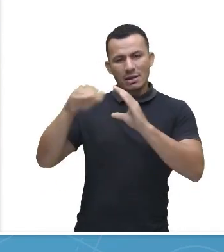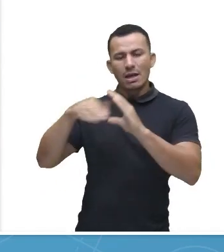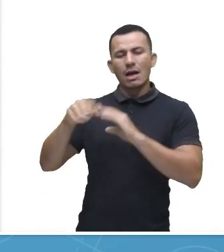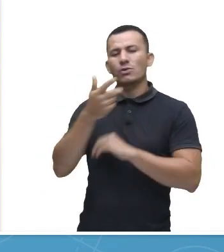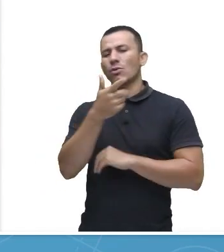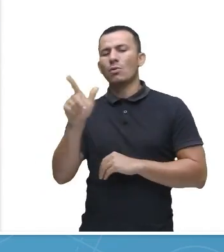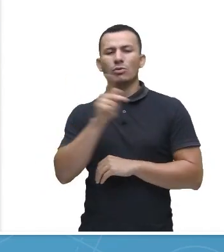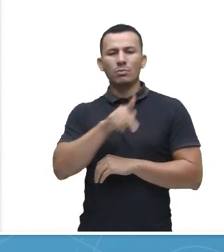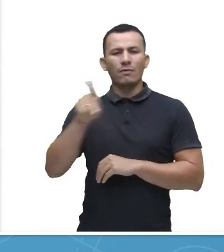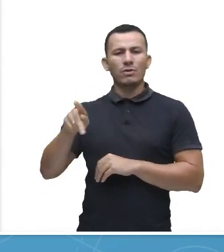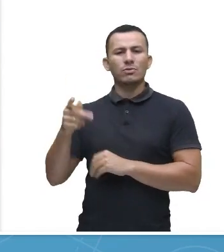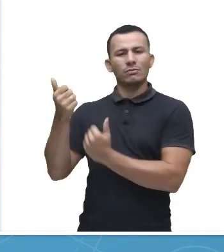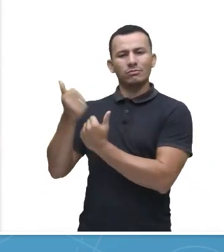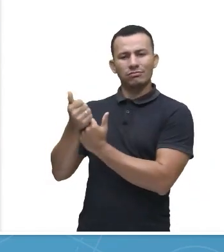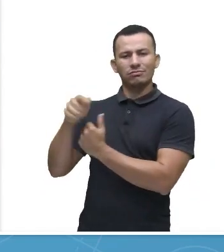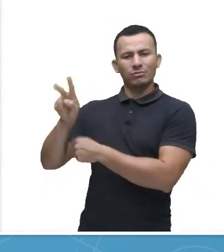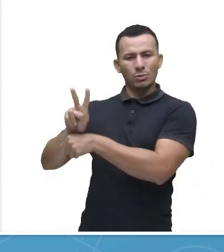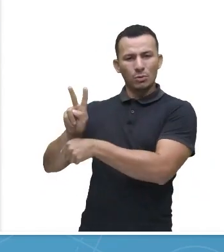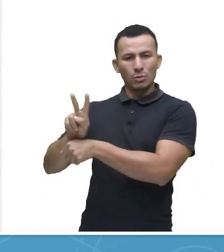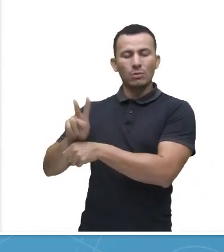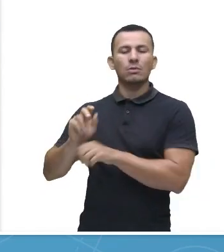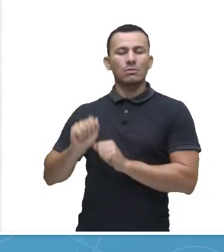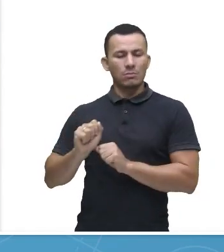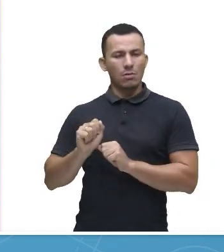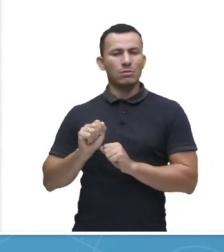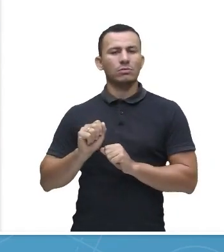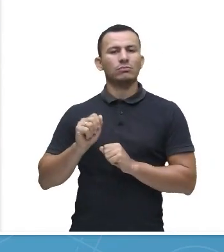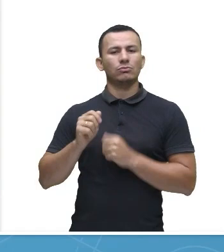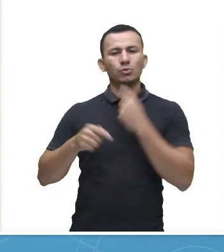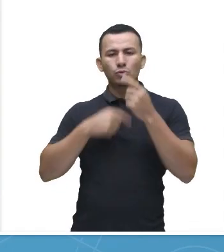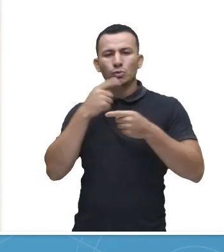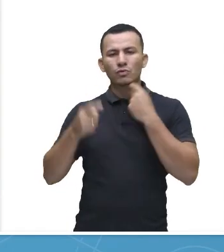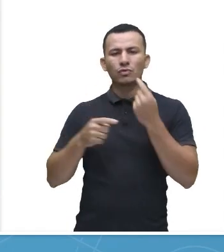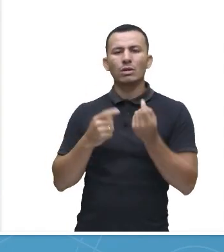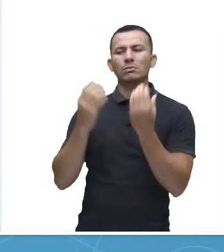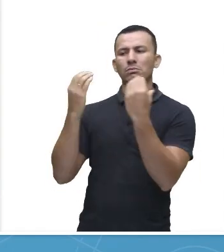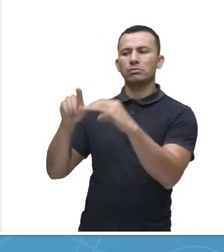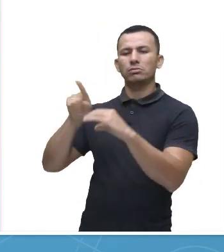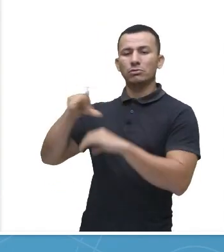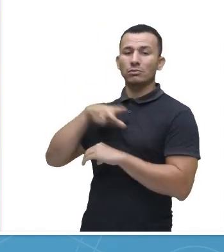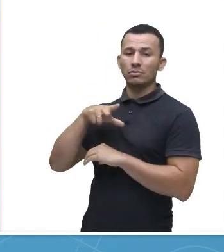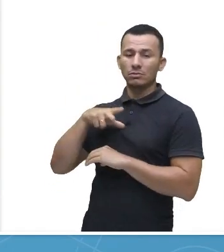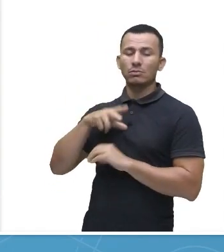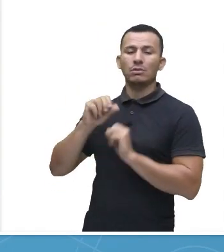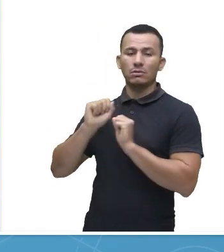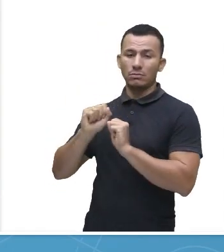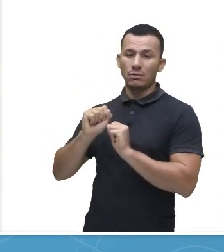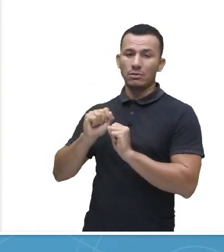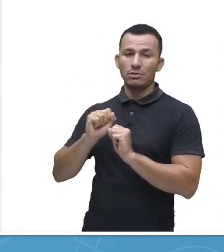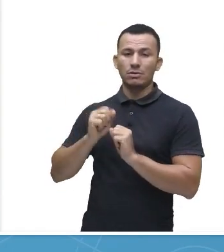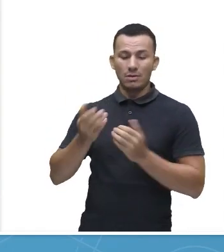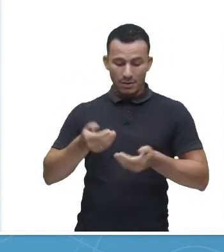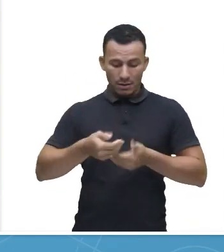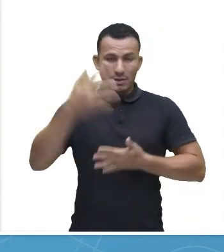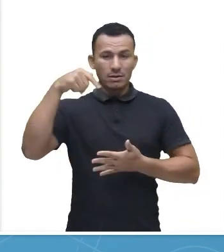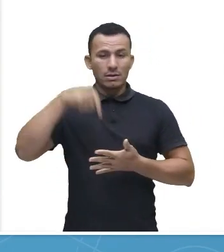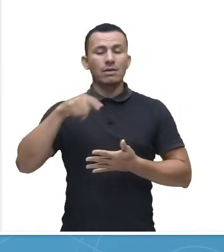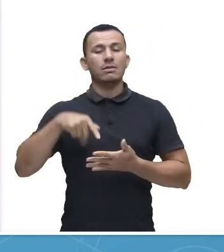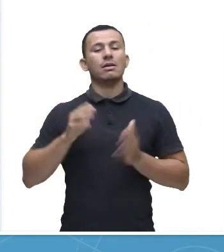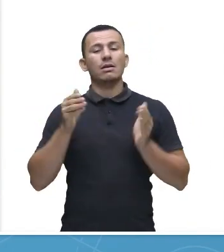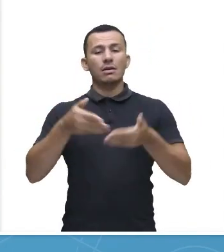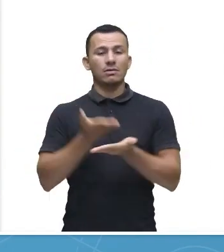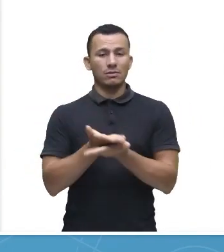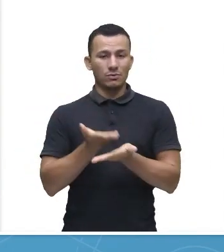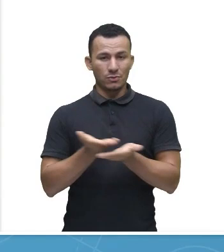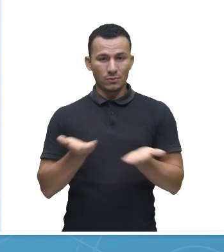qual é o professor plantonista da série e joguem a dúvida lá no chat privado deles, tá bom? Para vocês tirarem as dúvidas. E vamos ver aqui